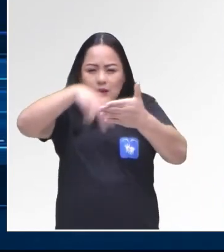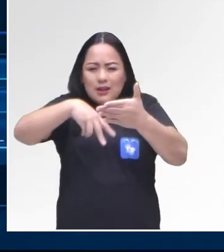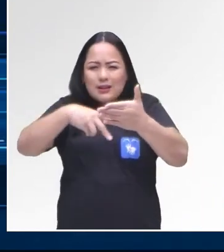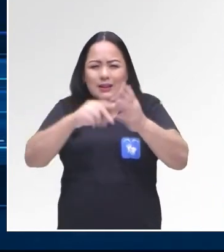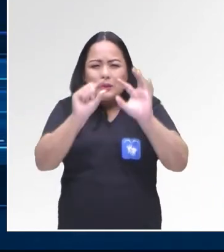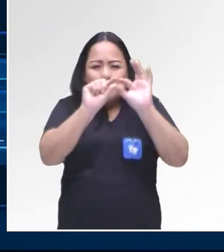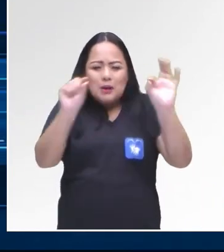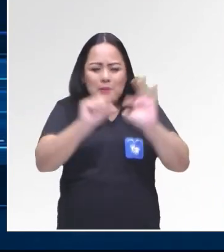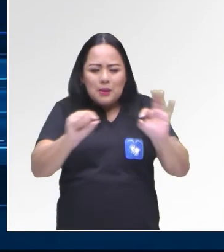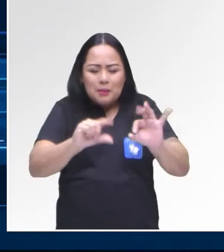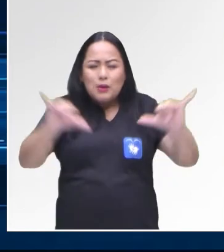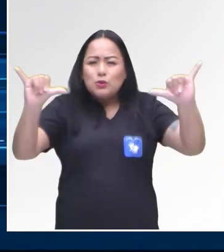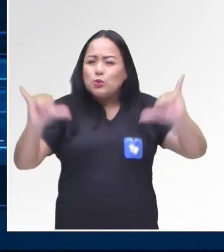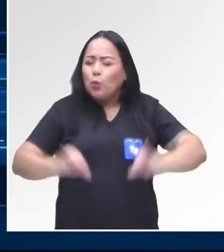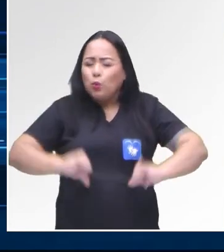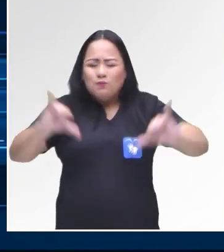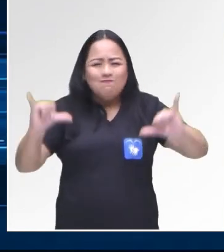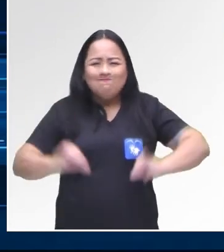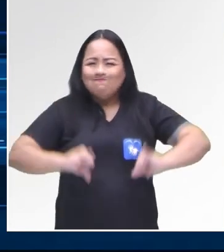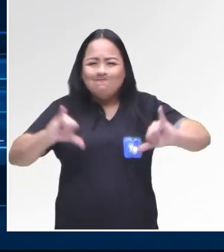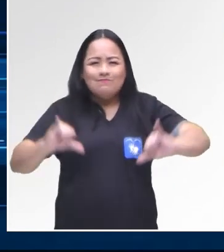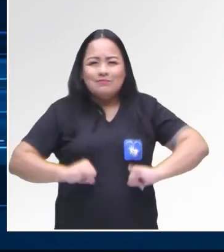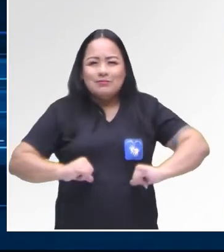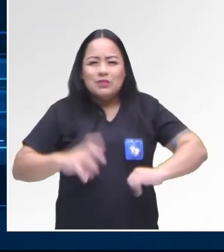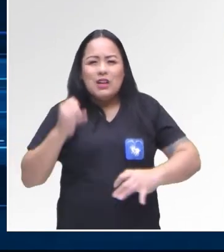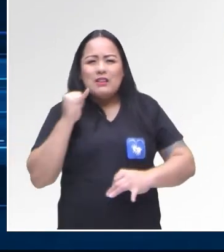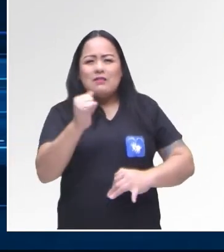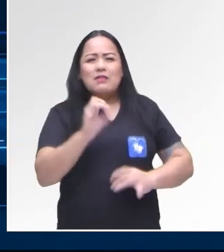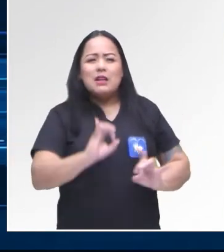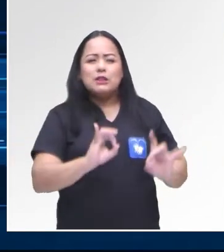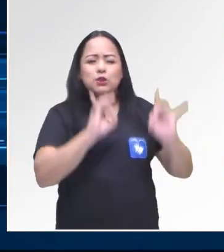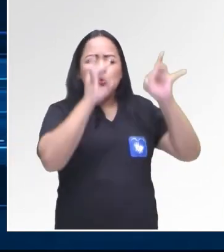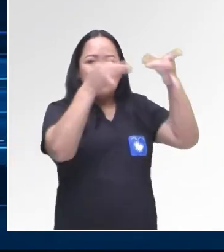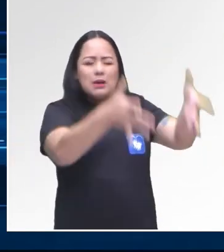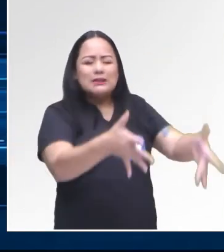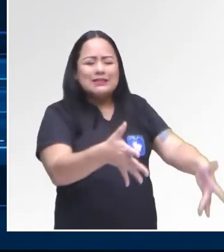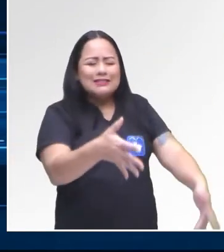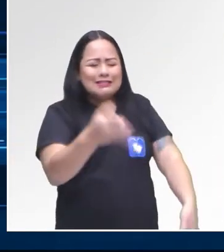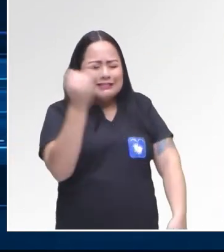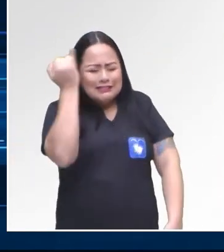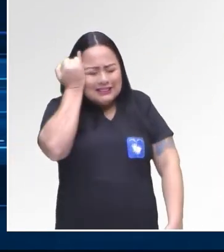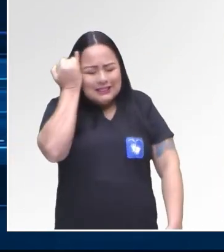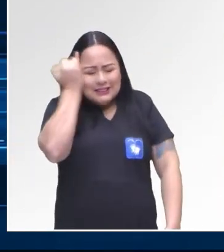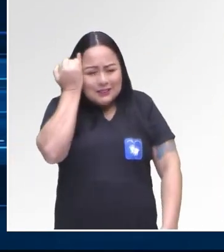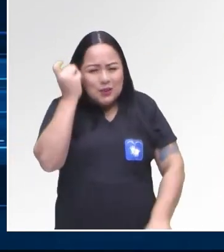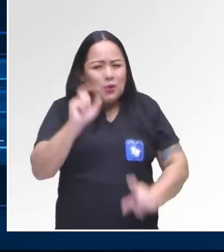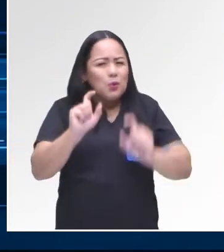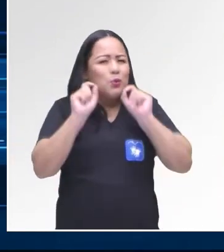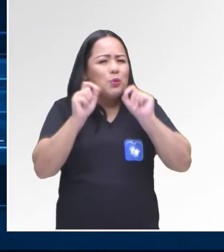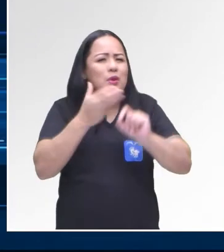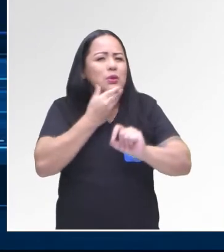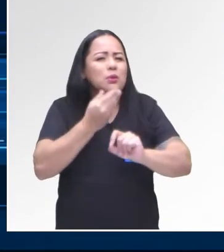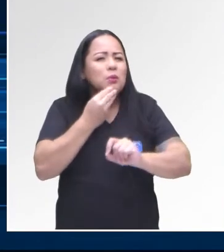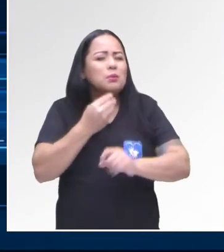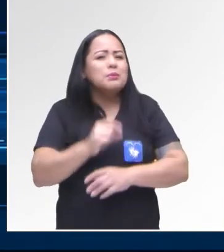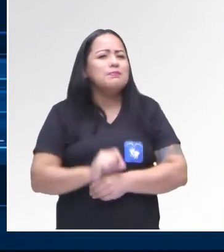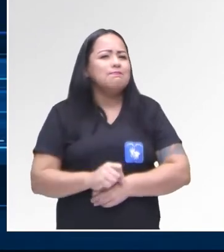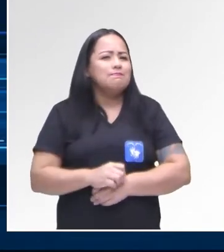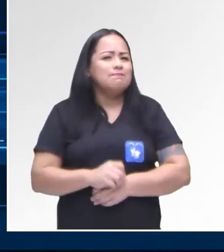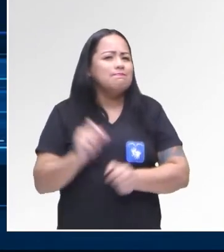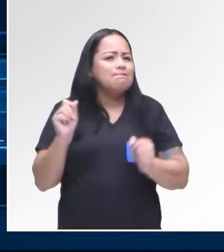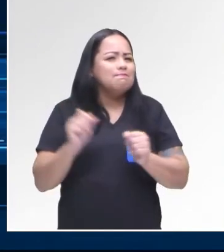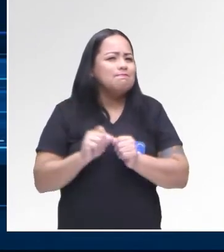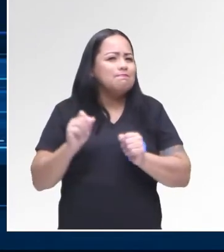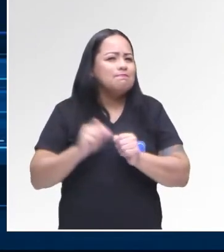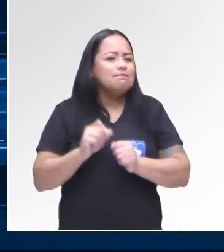sofrimento. Sofrimento, sofrimento. Aí ele diz que no abandono ele não aguenta. O que esse cara vai fazer, hein? Vamos